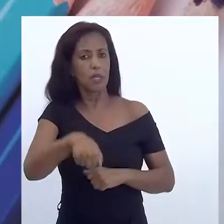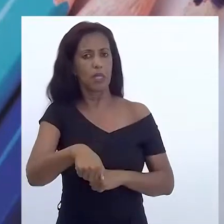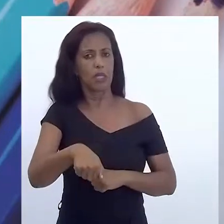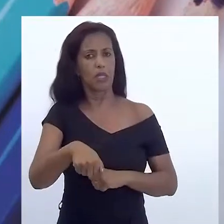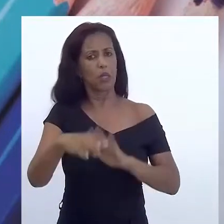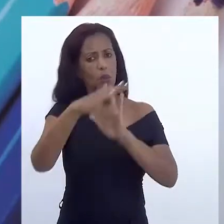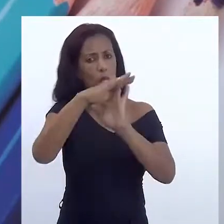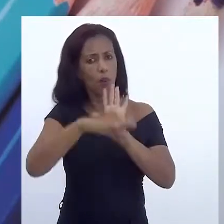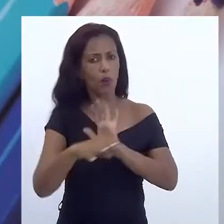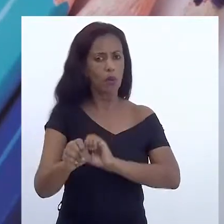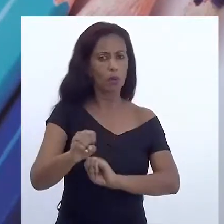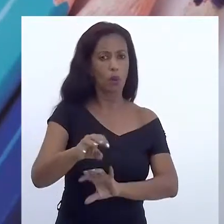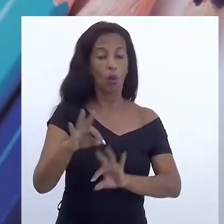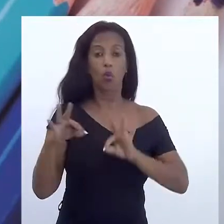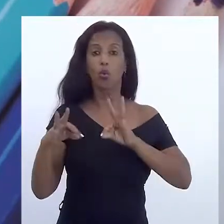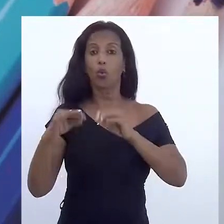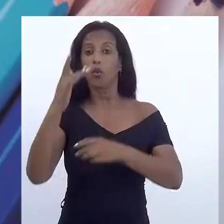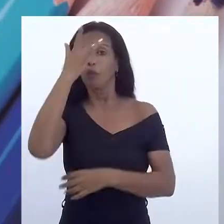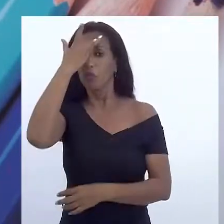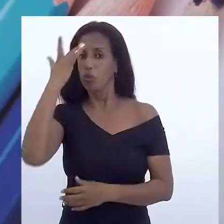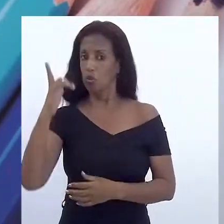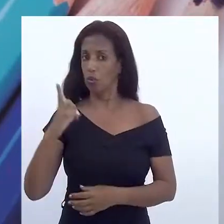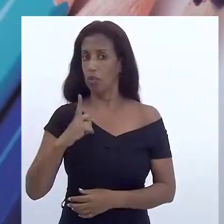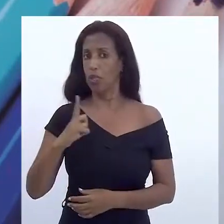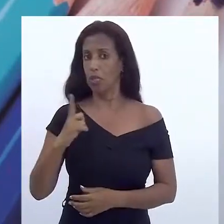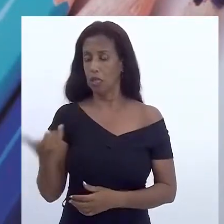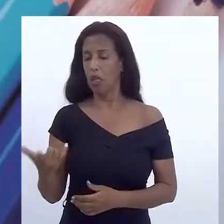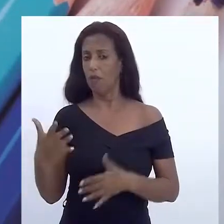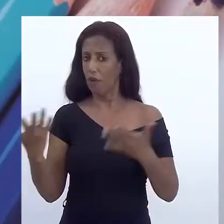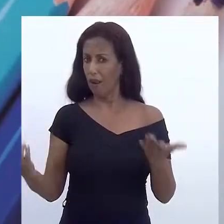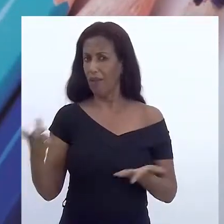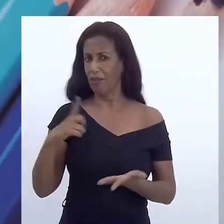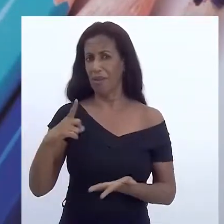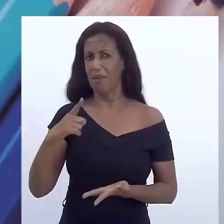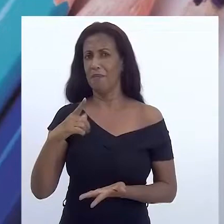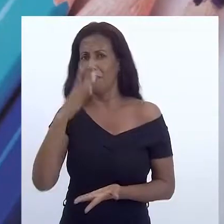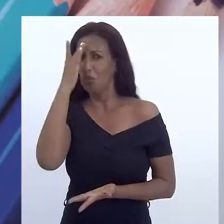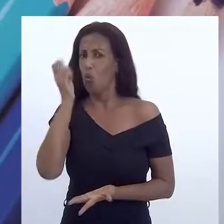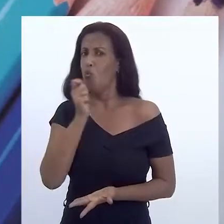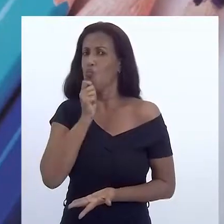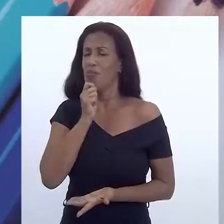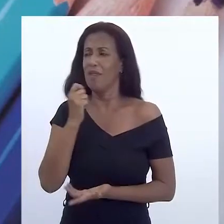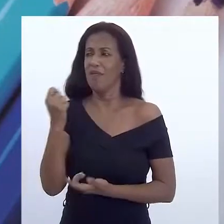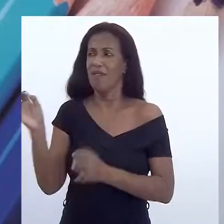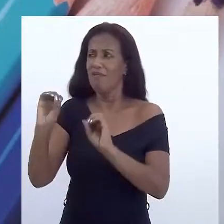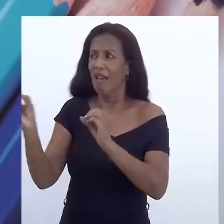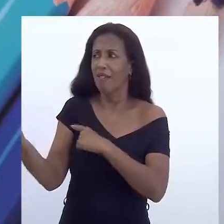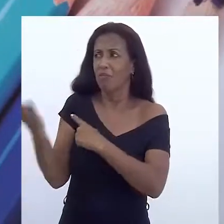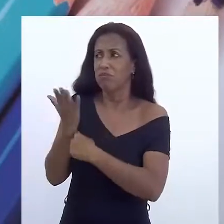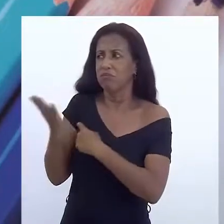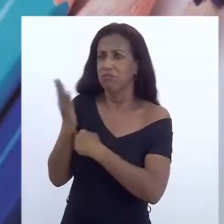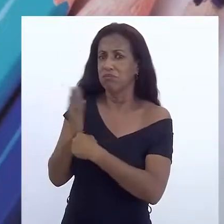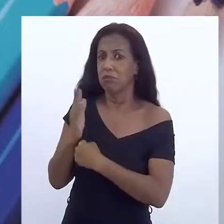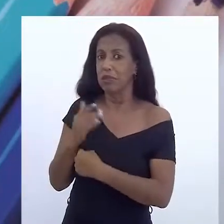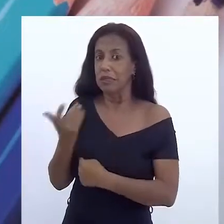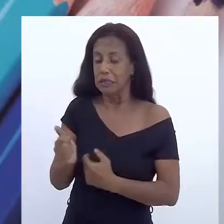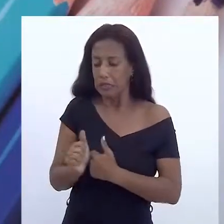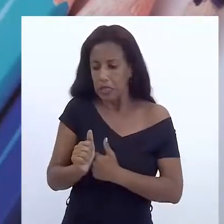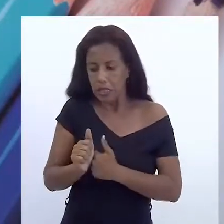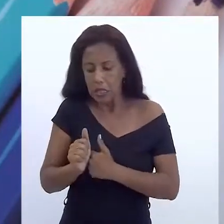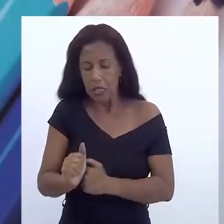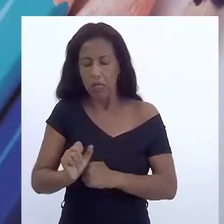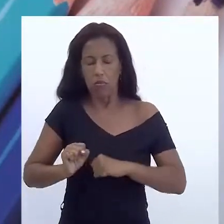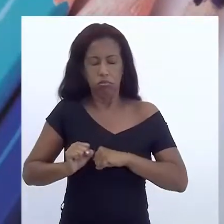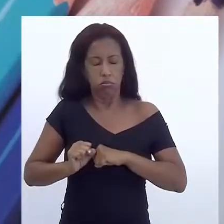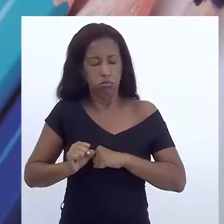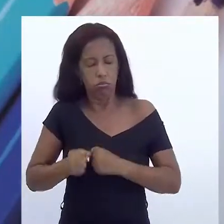educação, é toda pessoa que teve... Claro que existem aqueles guerreiros que não tiveram ninguém na infância e que, nossa, seguiram